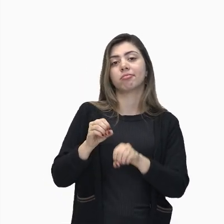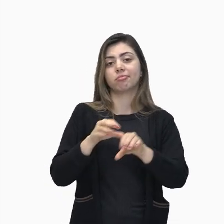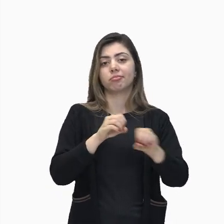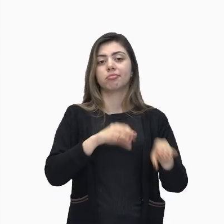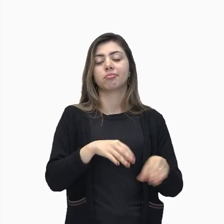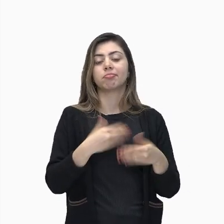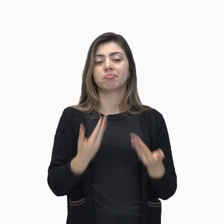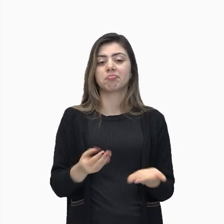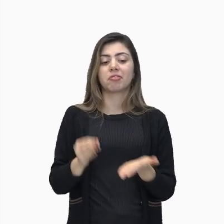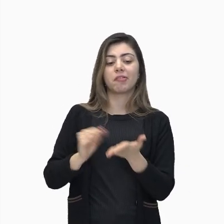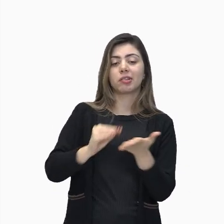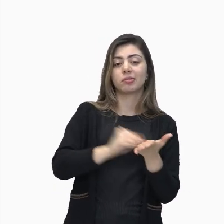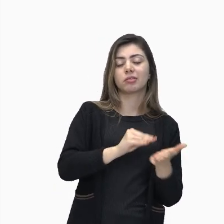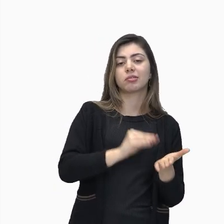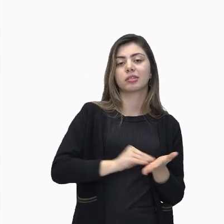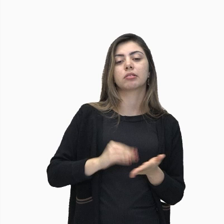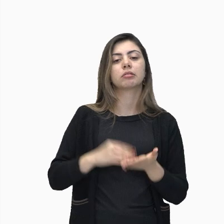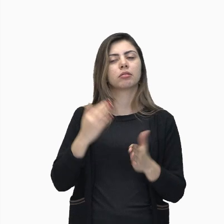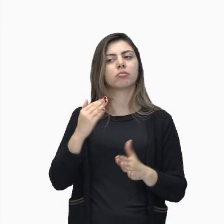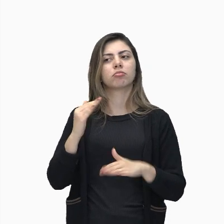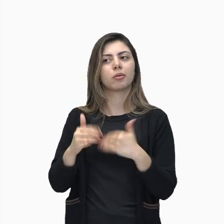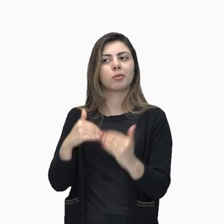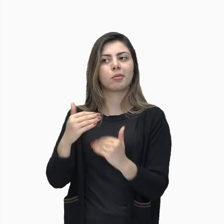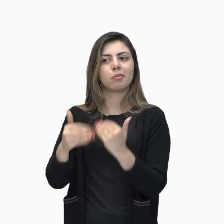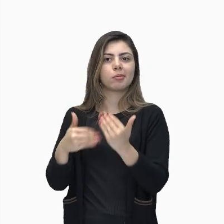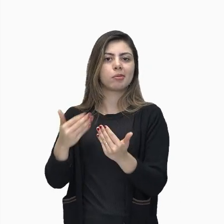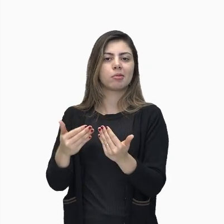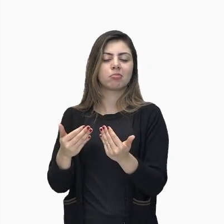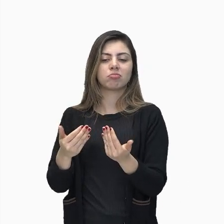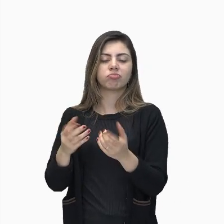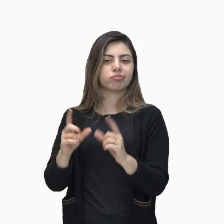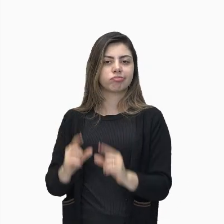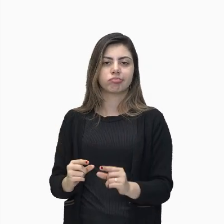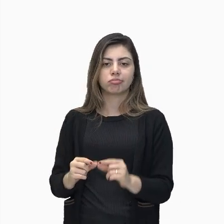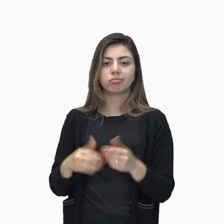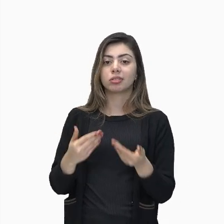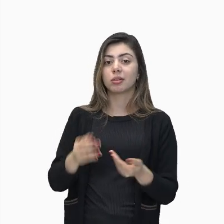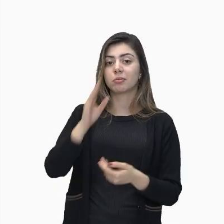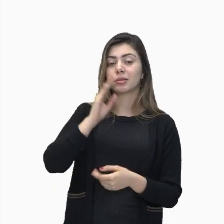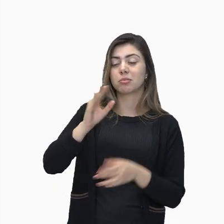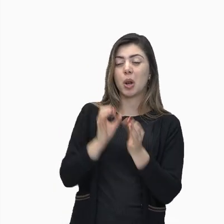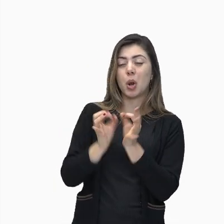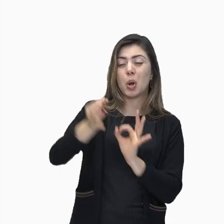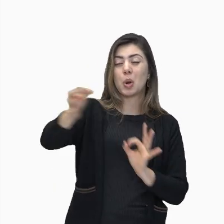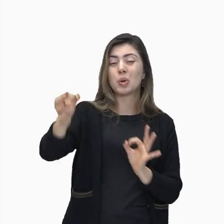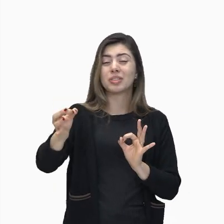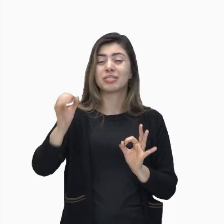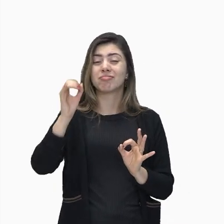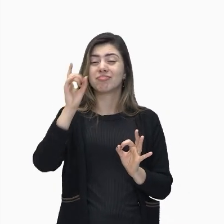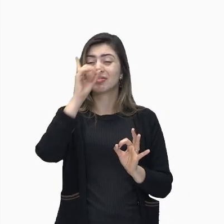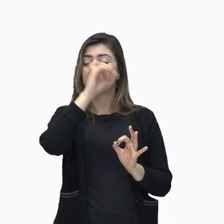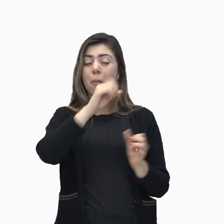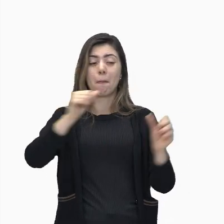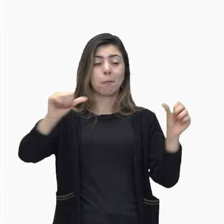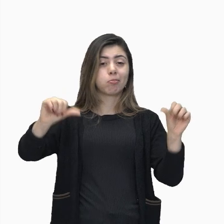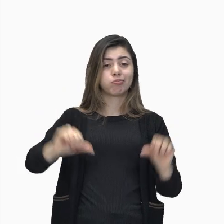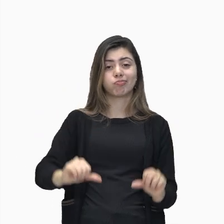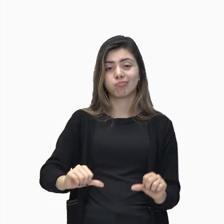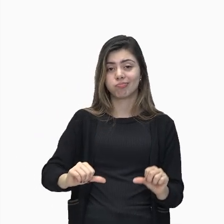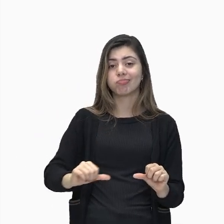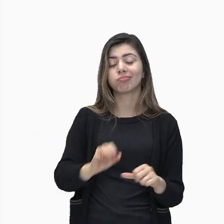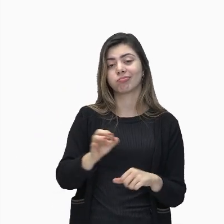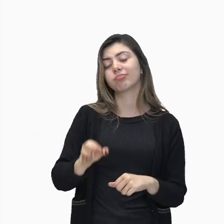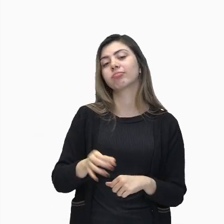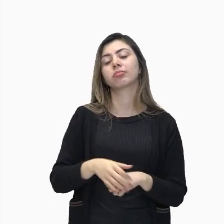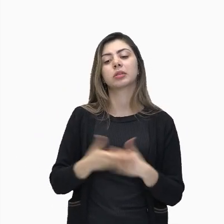essas deficiências aumentam à medida em que as áreas são mais remotas, né? Ali dos grandes centros